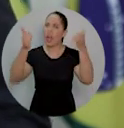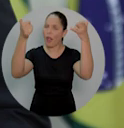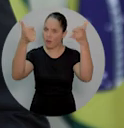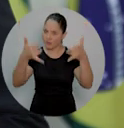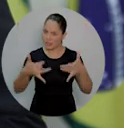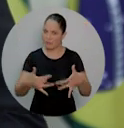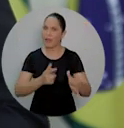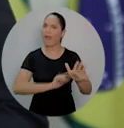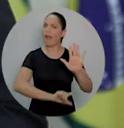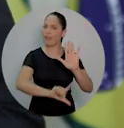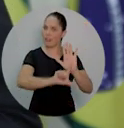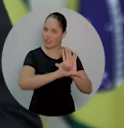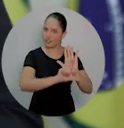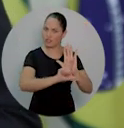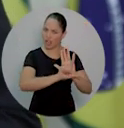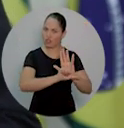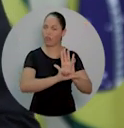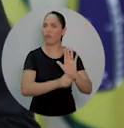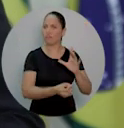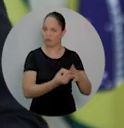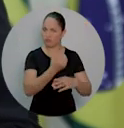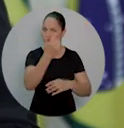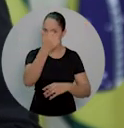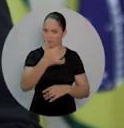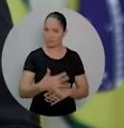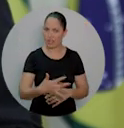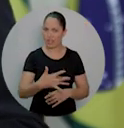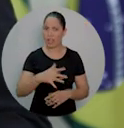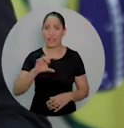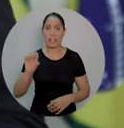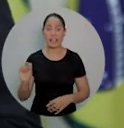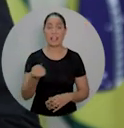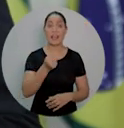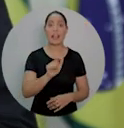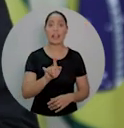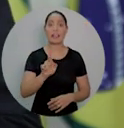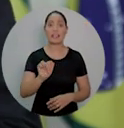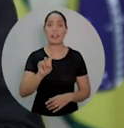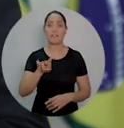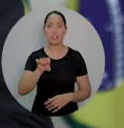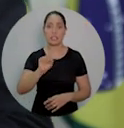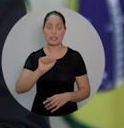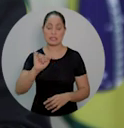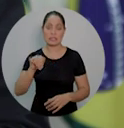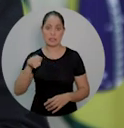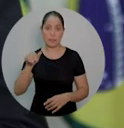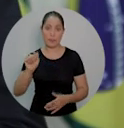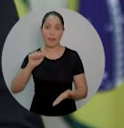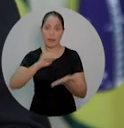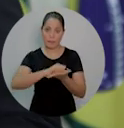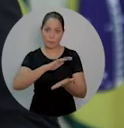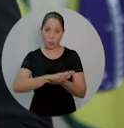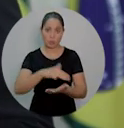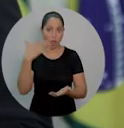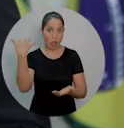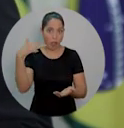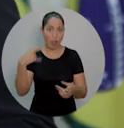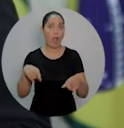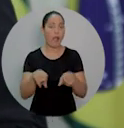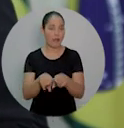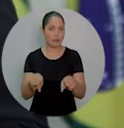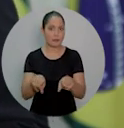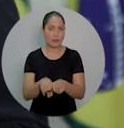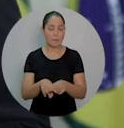pelo legislador ao enquadrar esta infração como gravíssima e o consequente aumento do valor pecuniário. Mas, infelizmente,